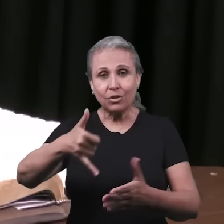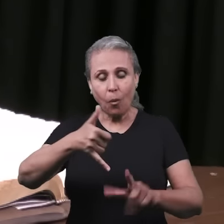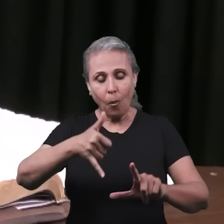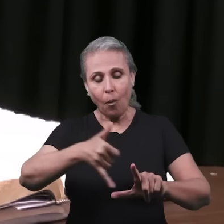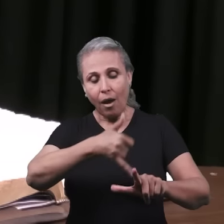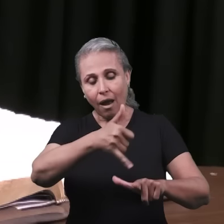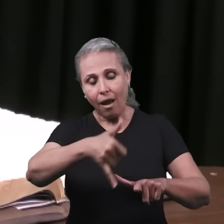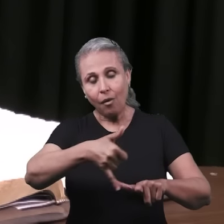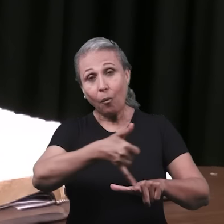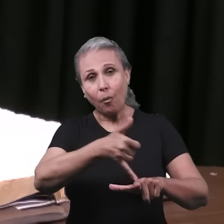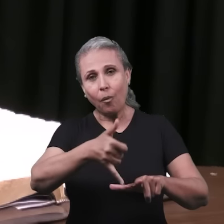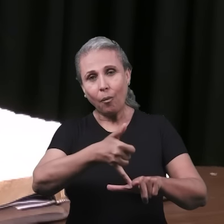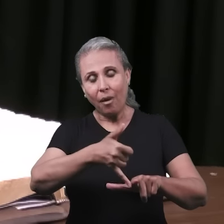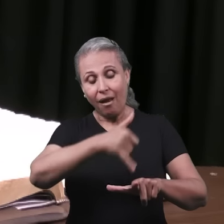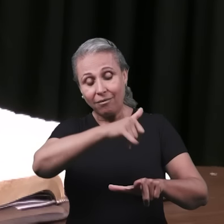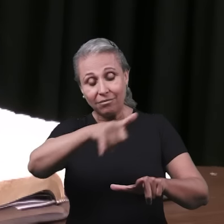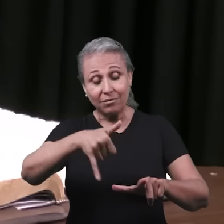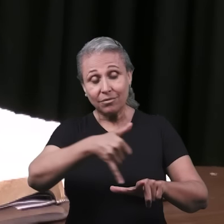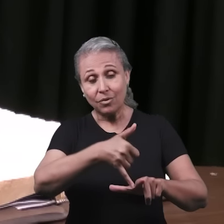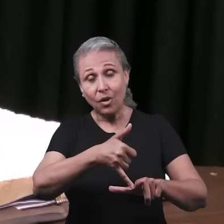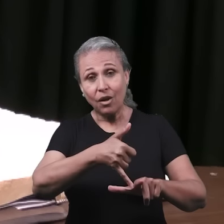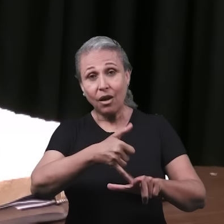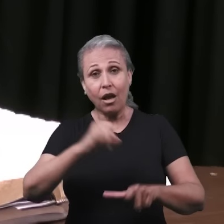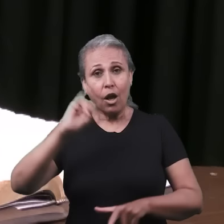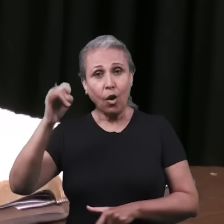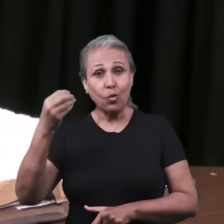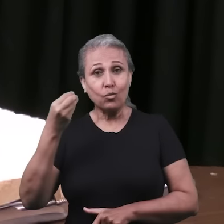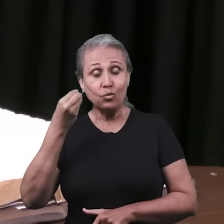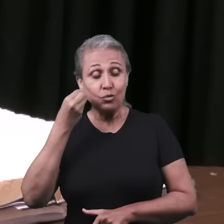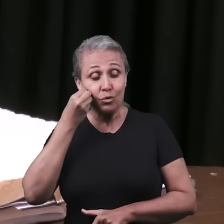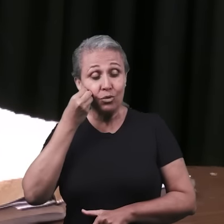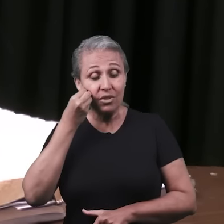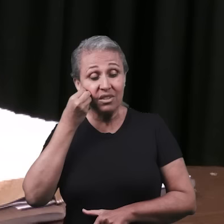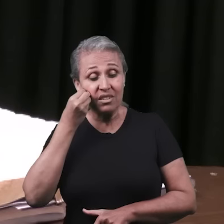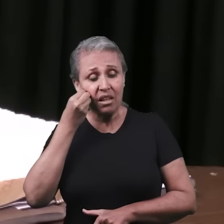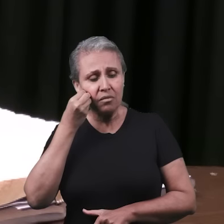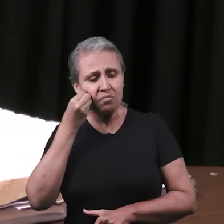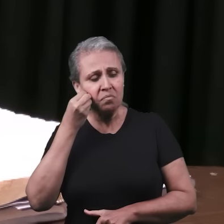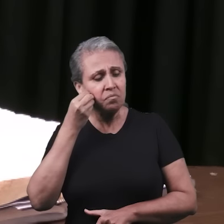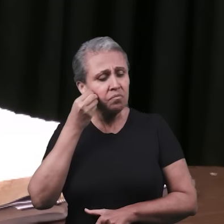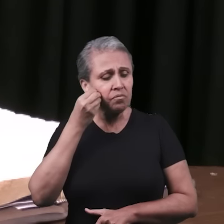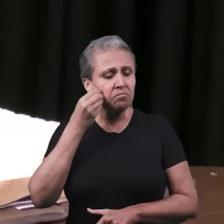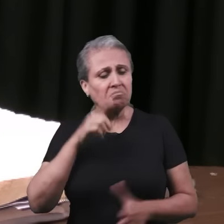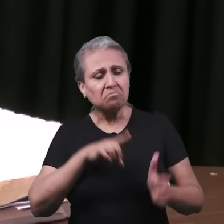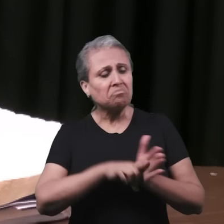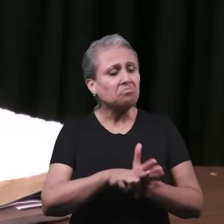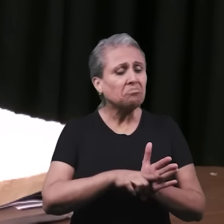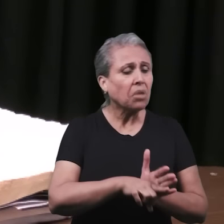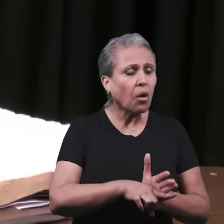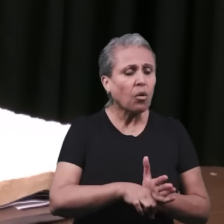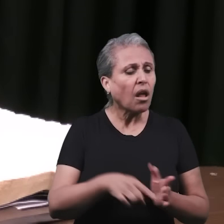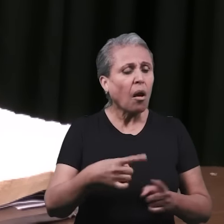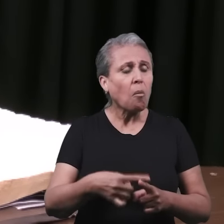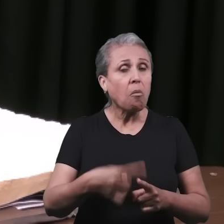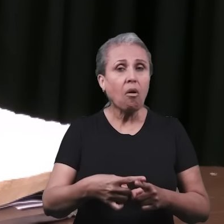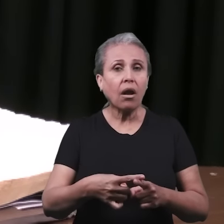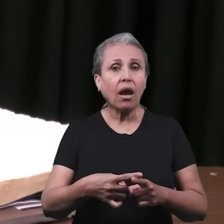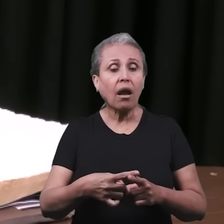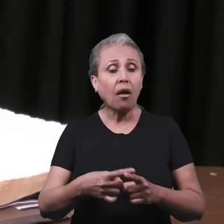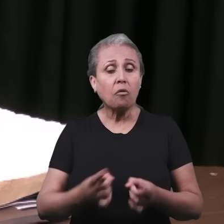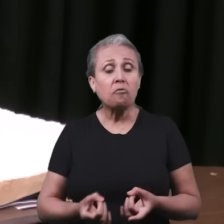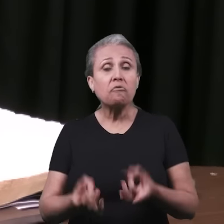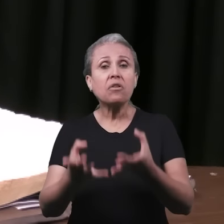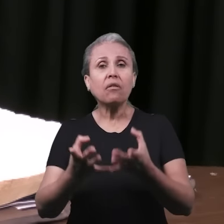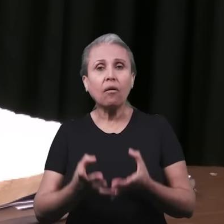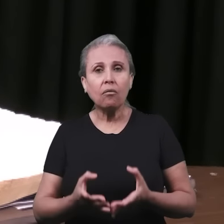aparece justamente a figura de Judas questionando o porquê daquele desperdício. Só que a própria palavra nos fala que ele disse